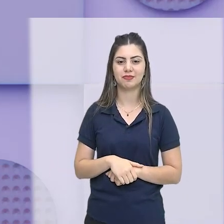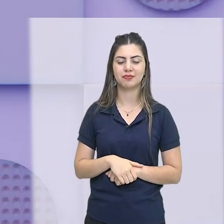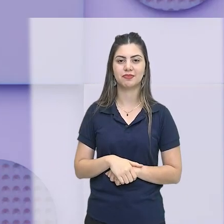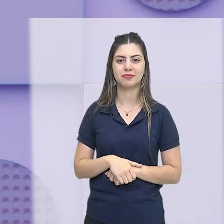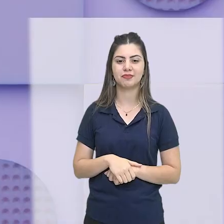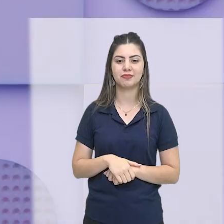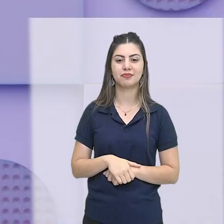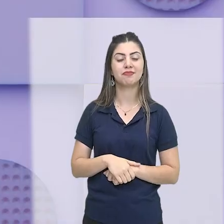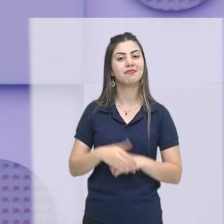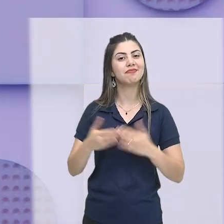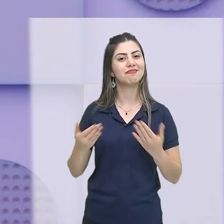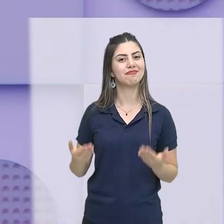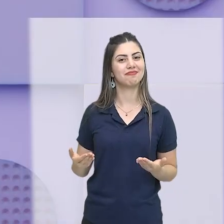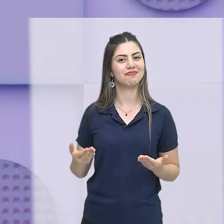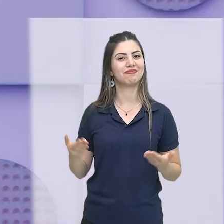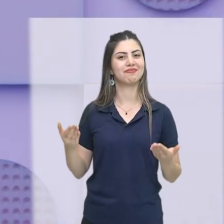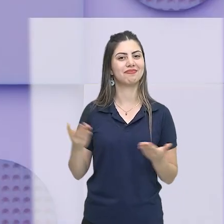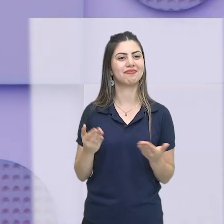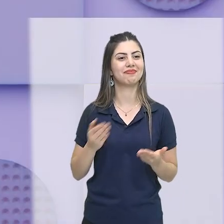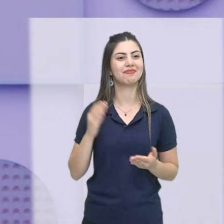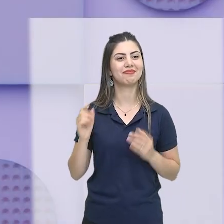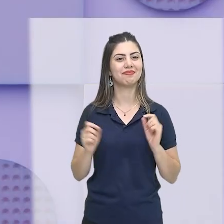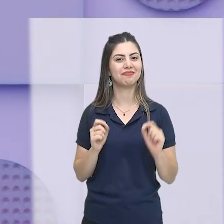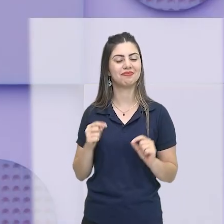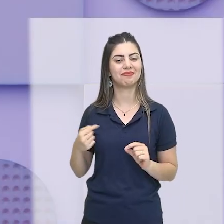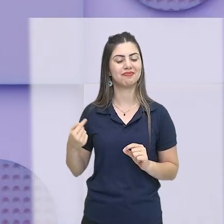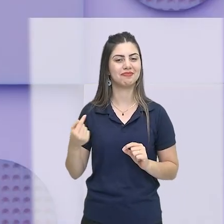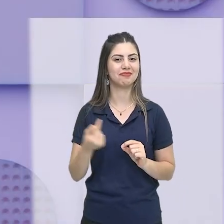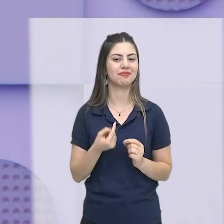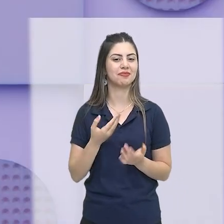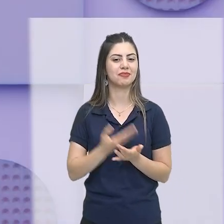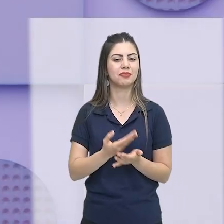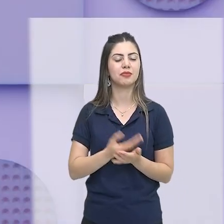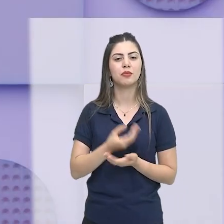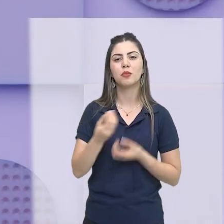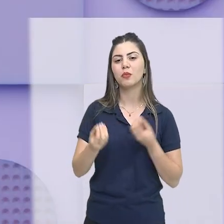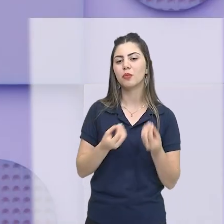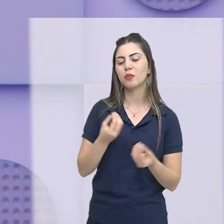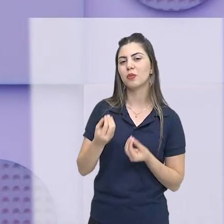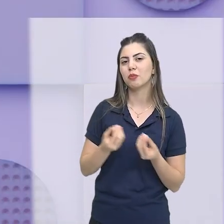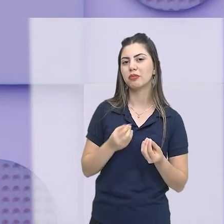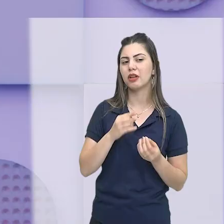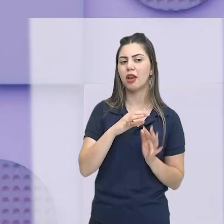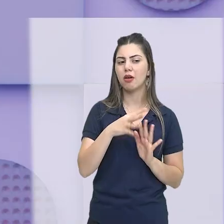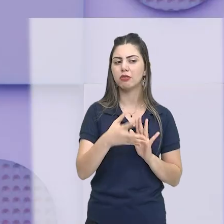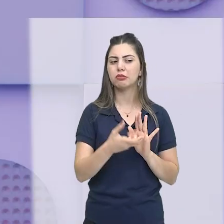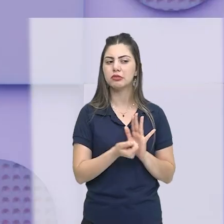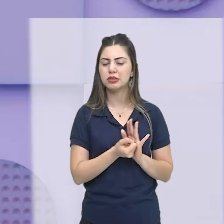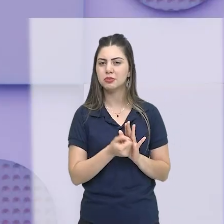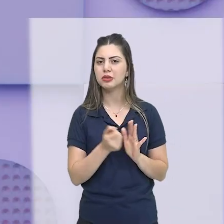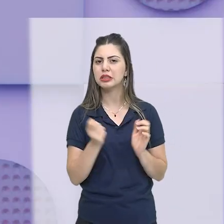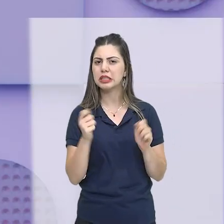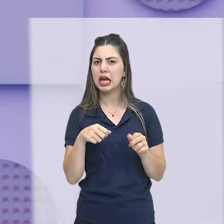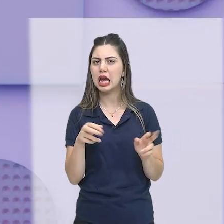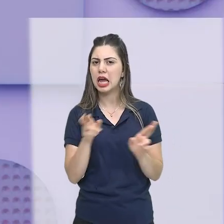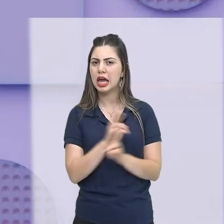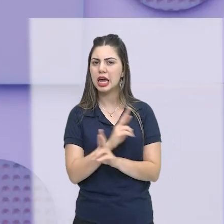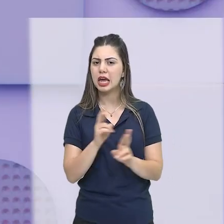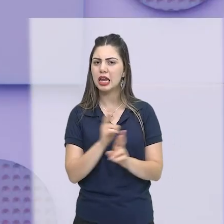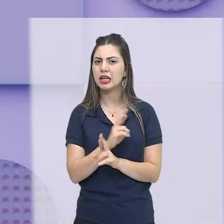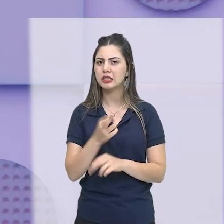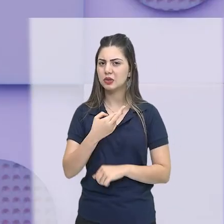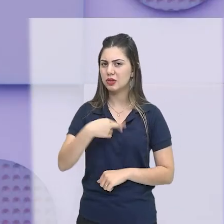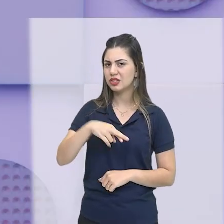te convidar para, juntos e juntas, nós vermos como é que a gente faz a relação, como é que o símbolo se relaciona